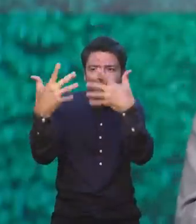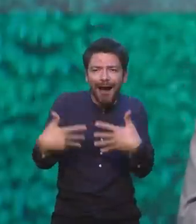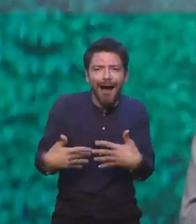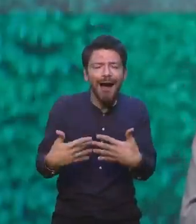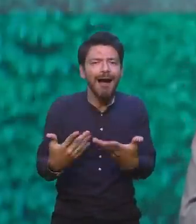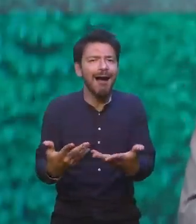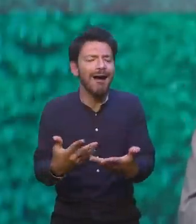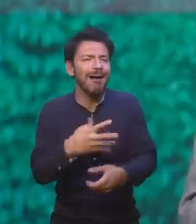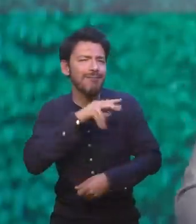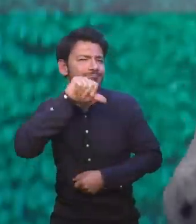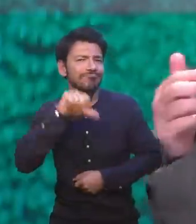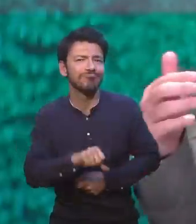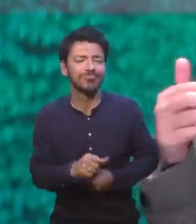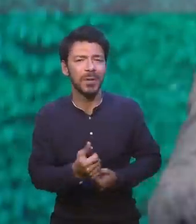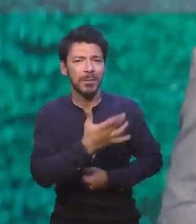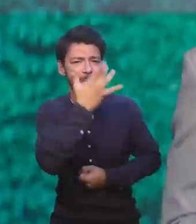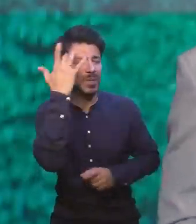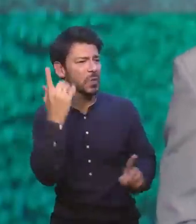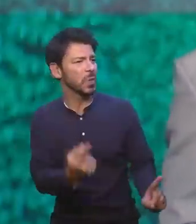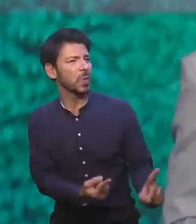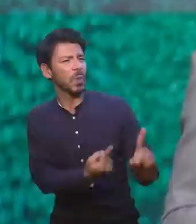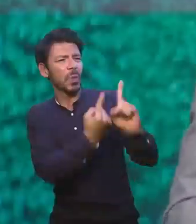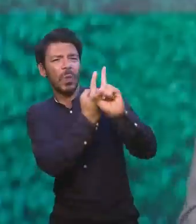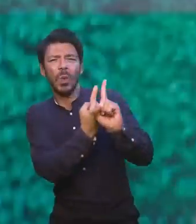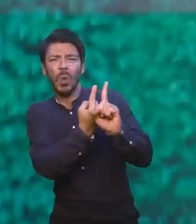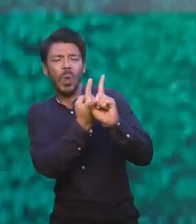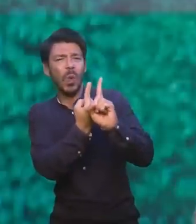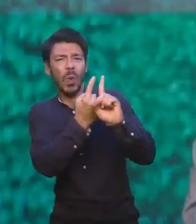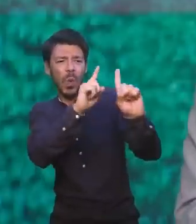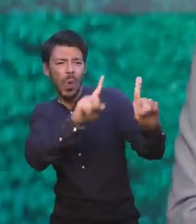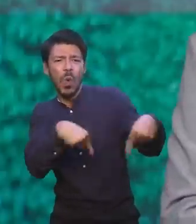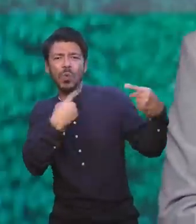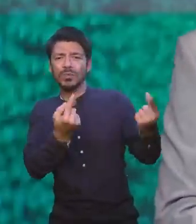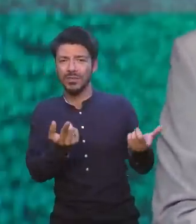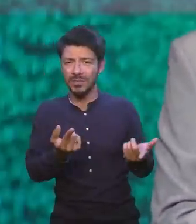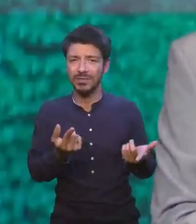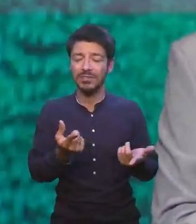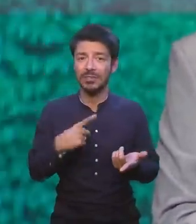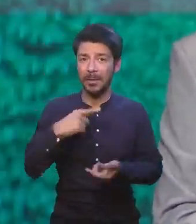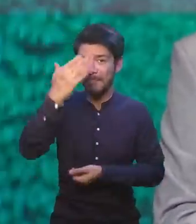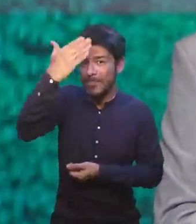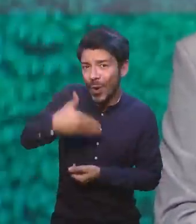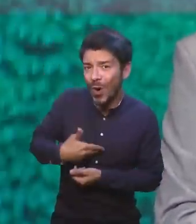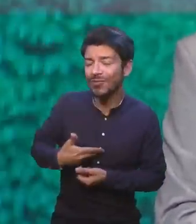grave contra nós. Em um minuto chegam as provas, chegam as expiações.